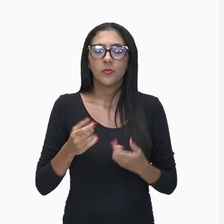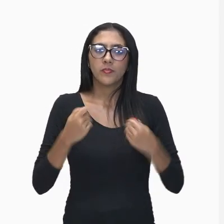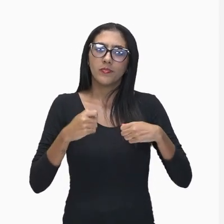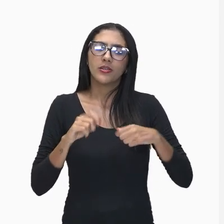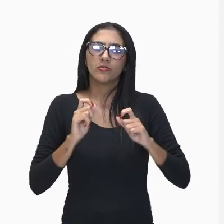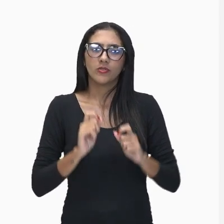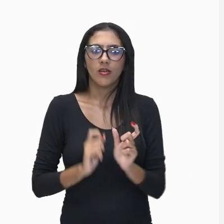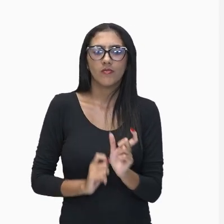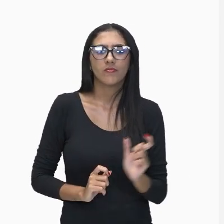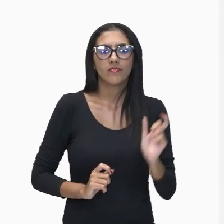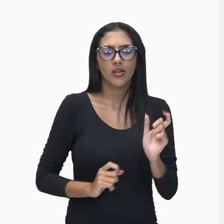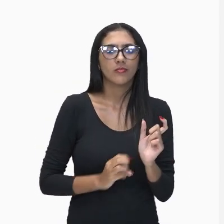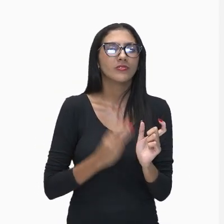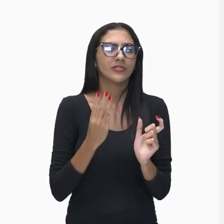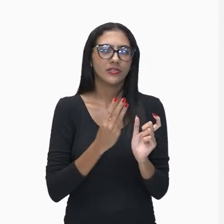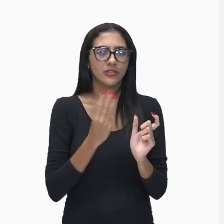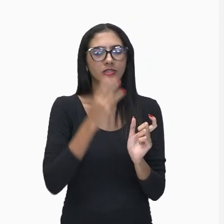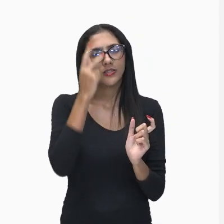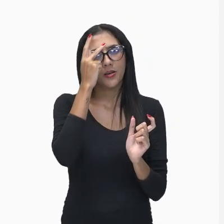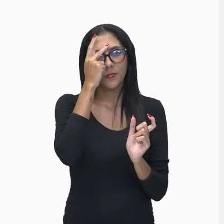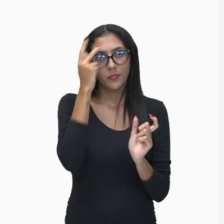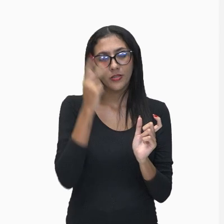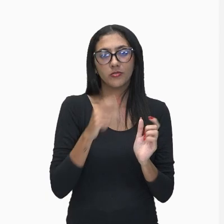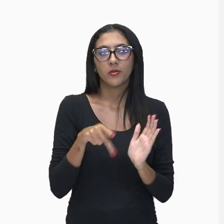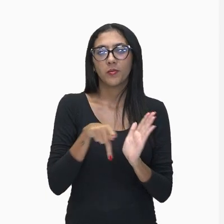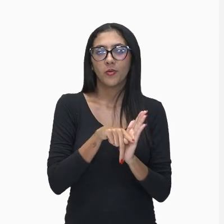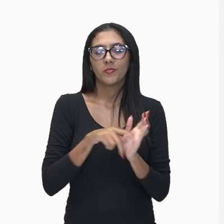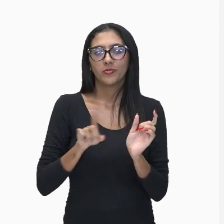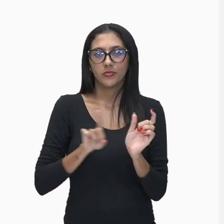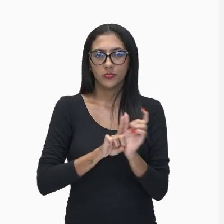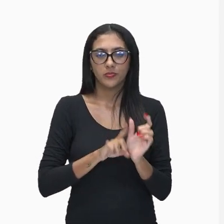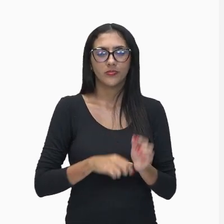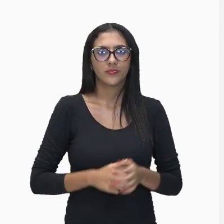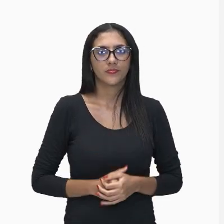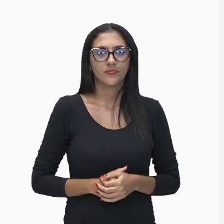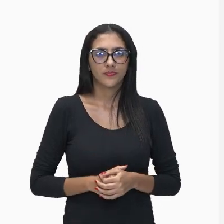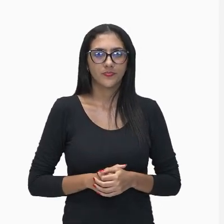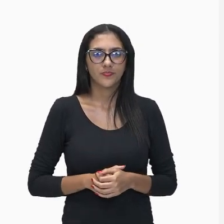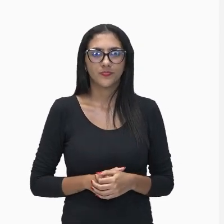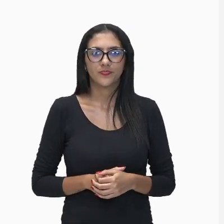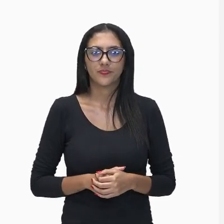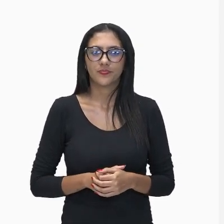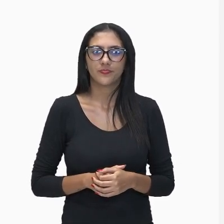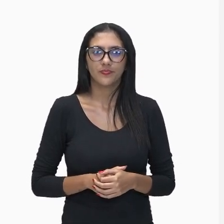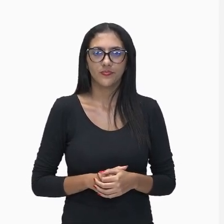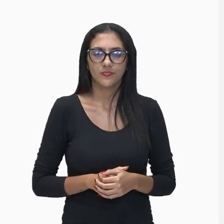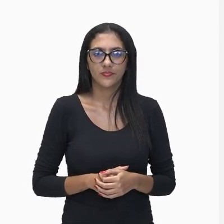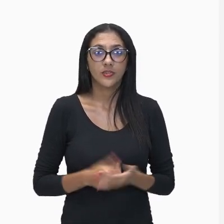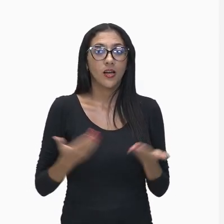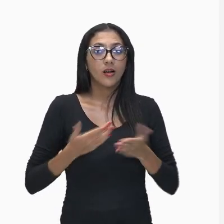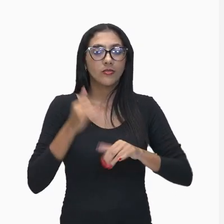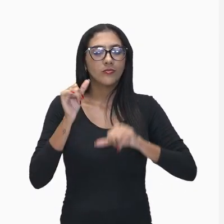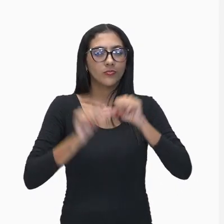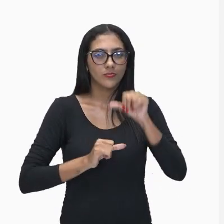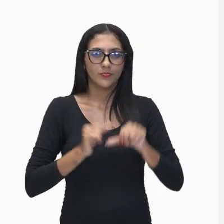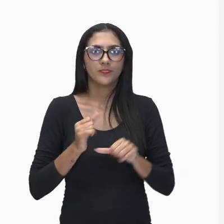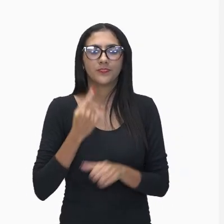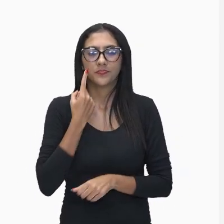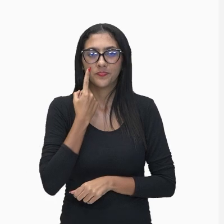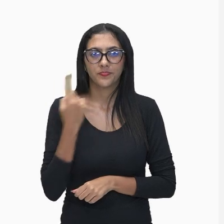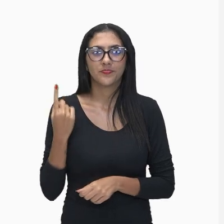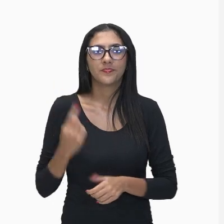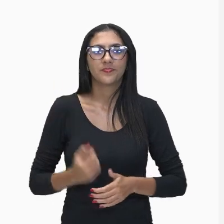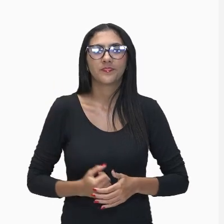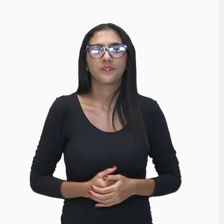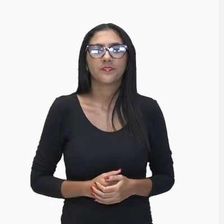deixar o verbo na terceira pessoa do singular. Confirmando isso com a nossa norma gramatical, observem, por